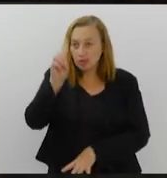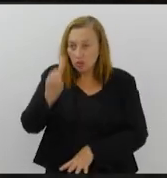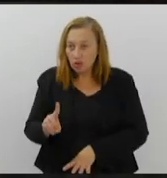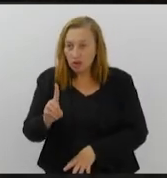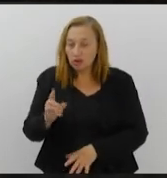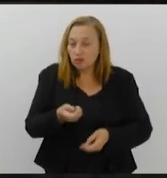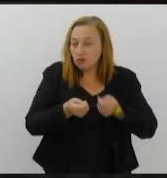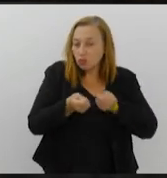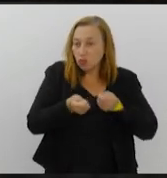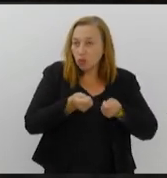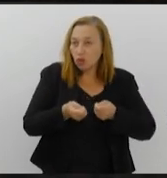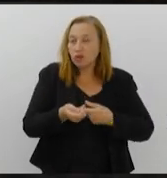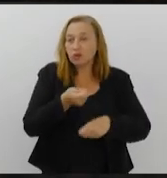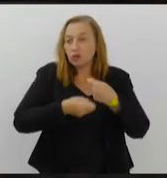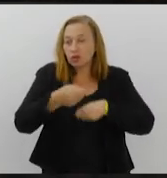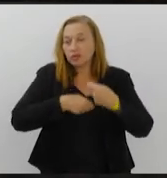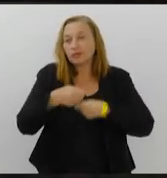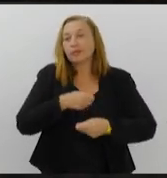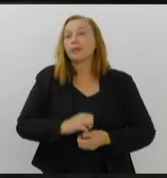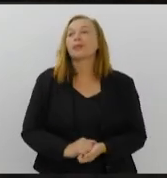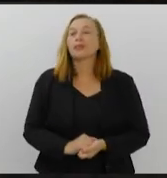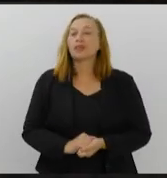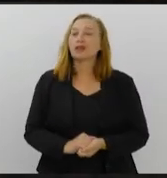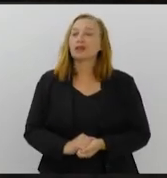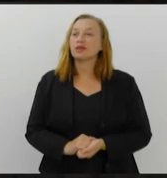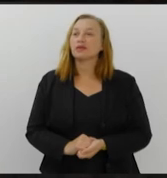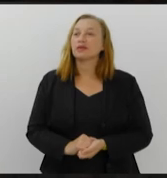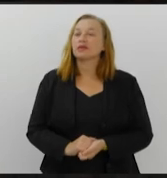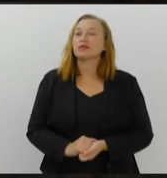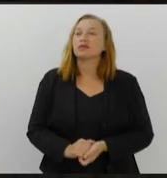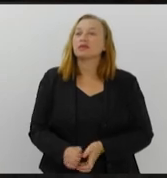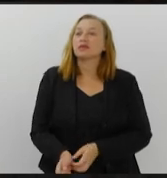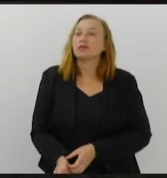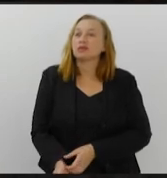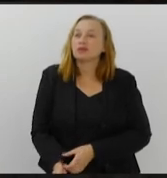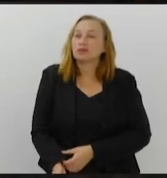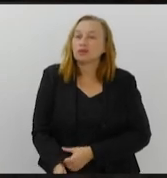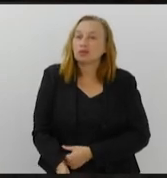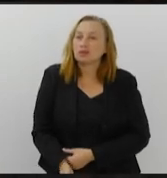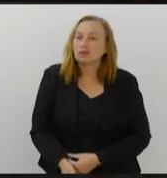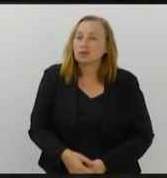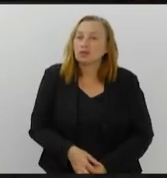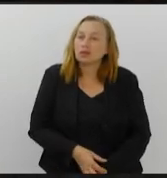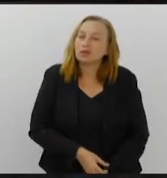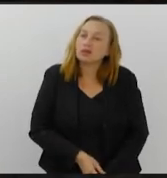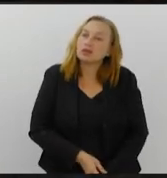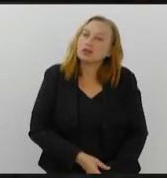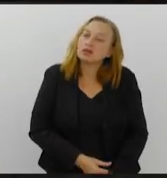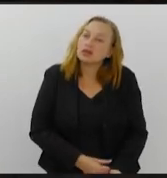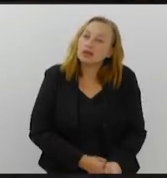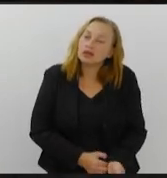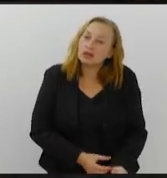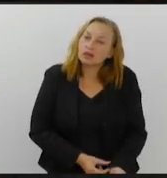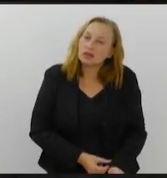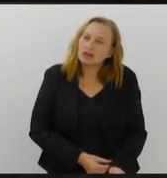Orçamento, Fiscalização Financeira e Controle. Para emitir parecer pela Constituição de Justiça, deputada